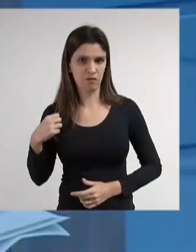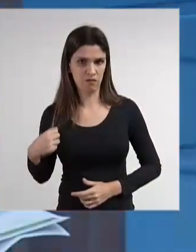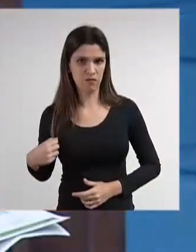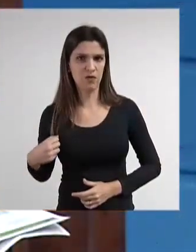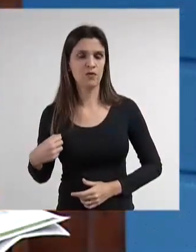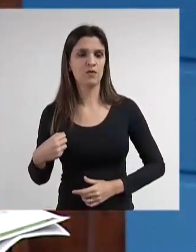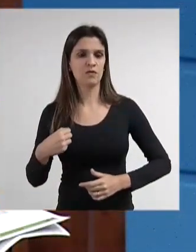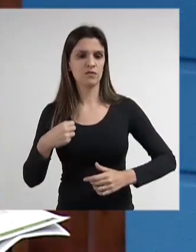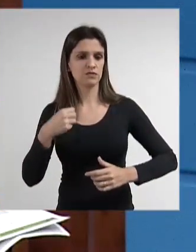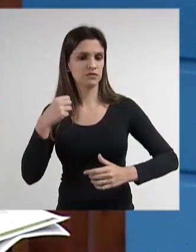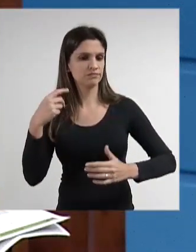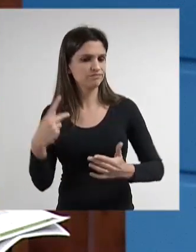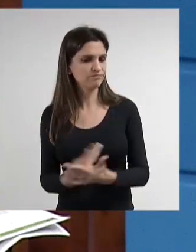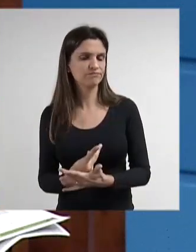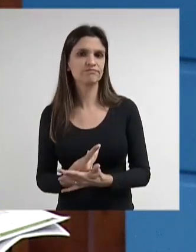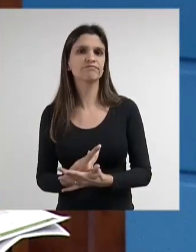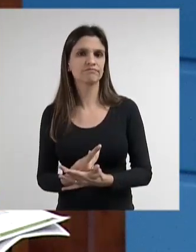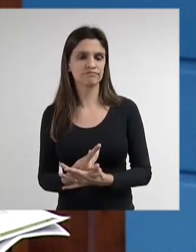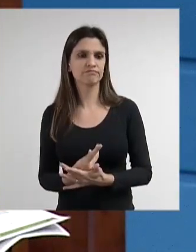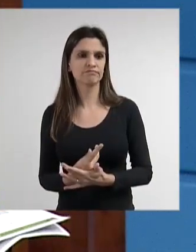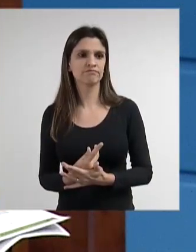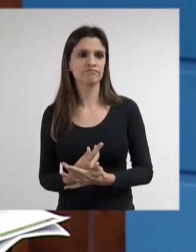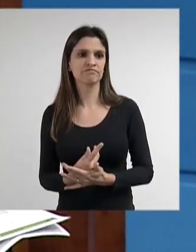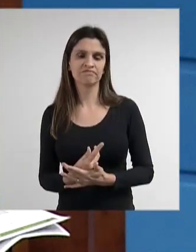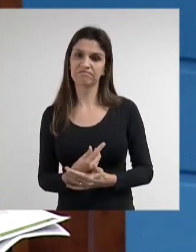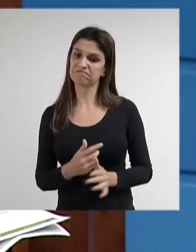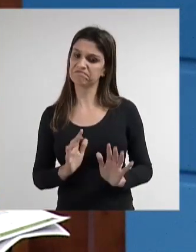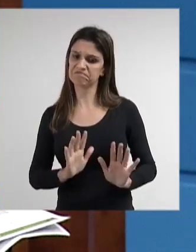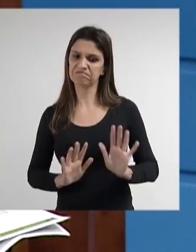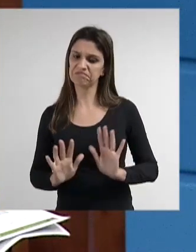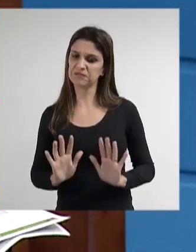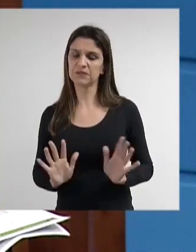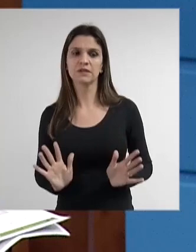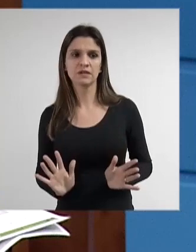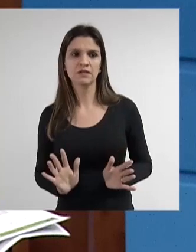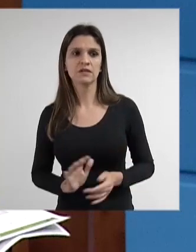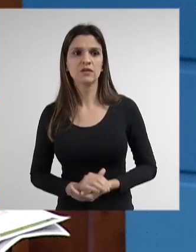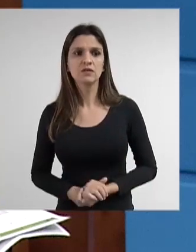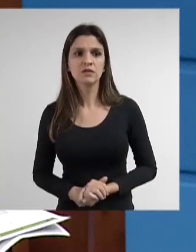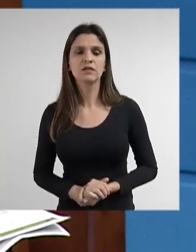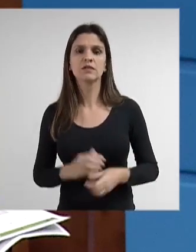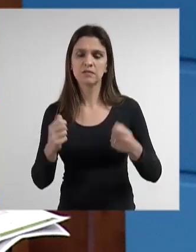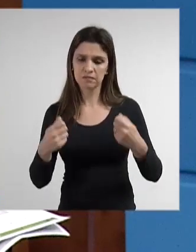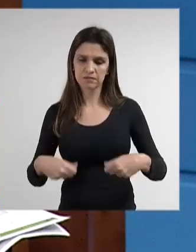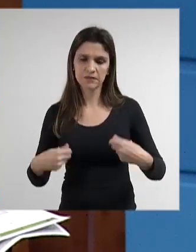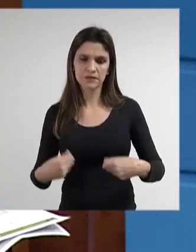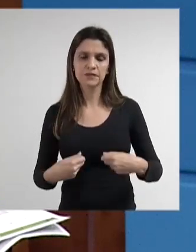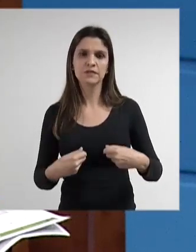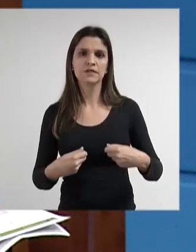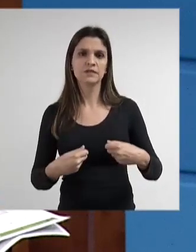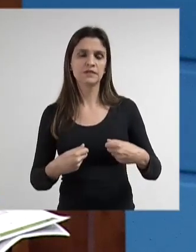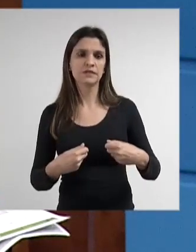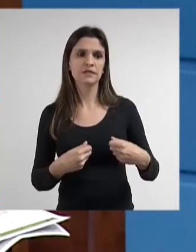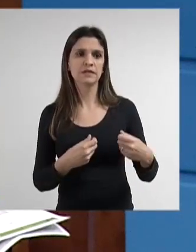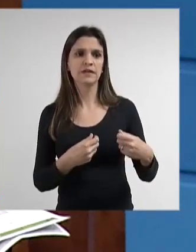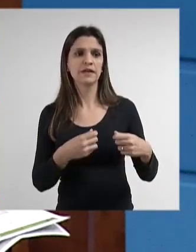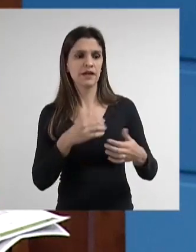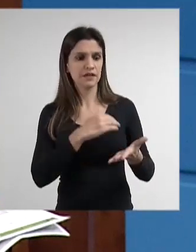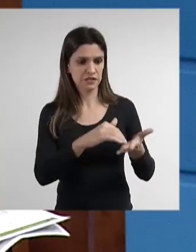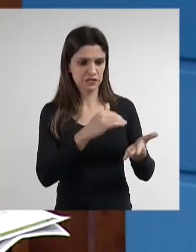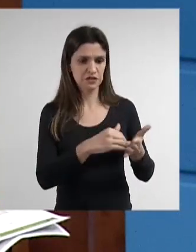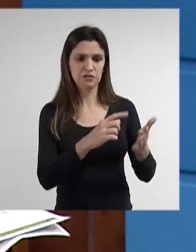elevado. Eu acho que nós precisamos de um esclarecimento melhor da Secretaria sobre o que